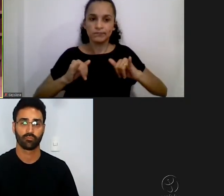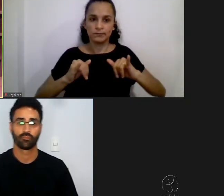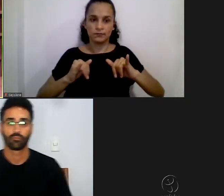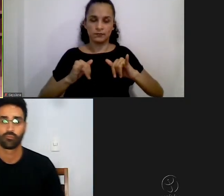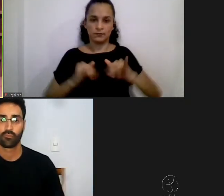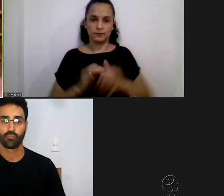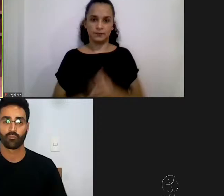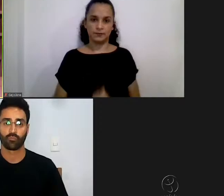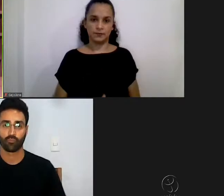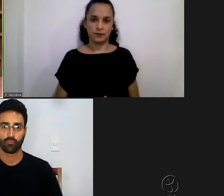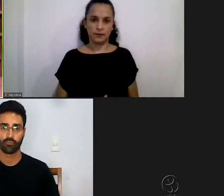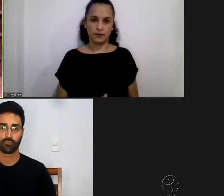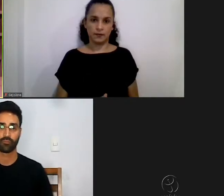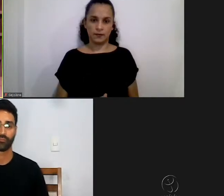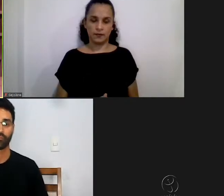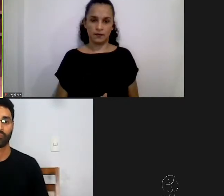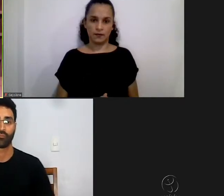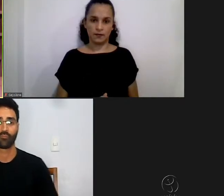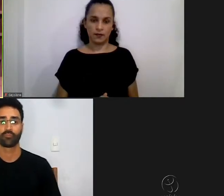Thatcher, adicionou que não há